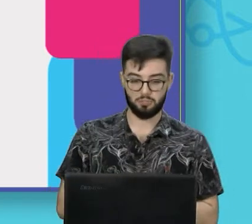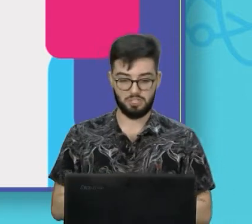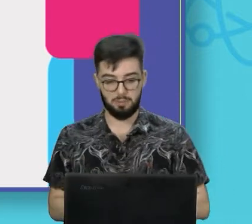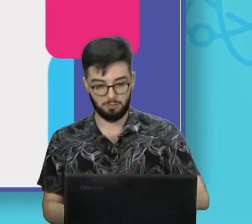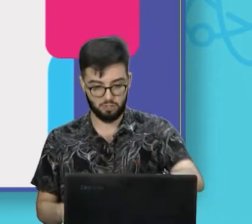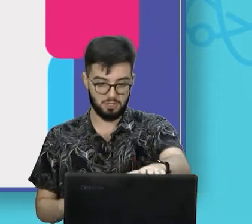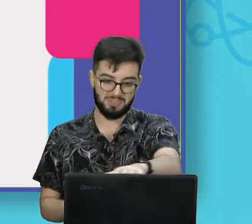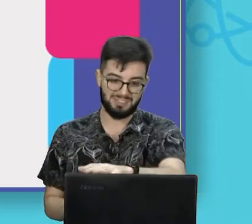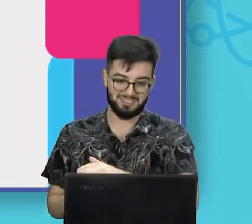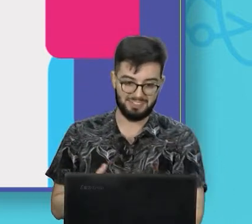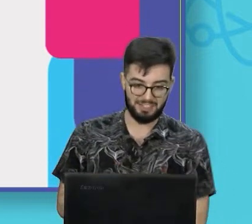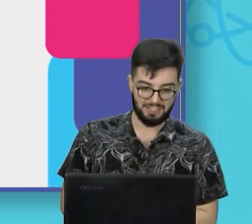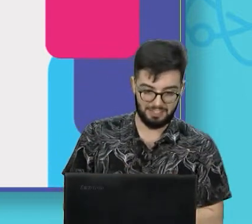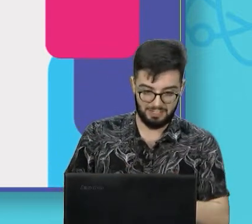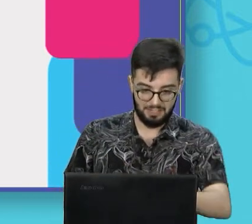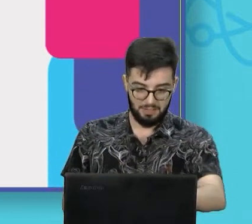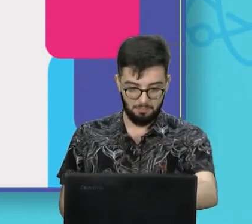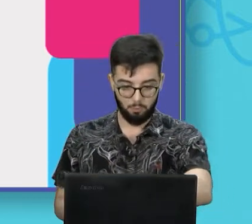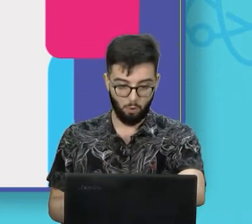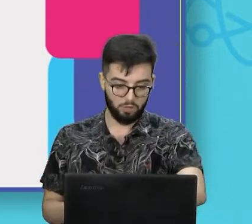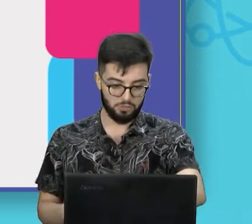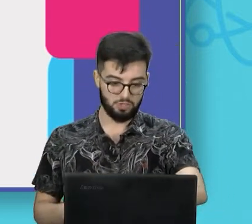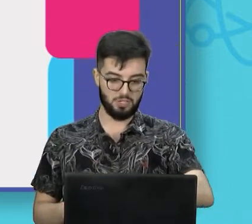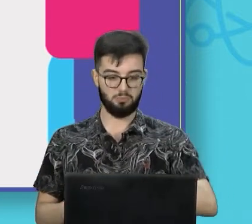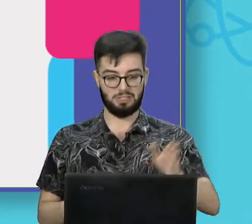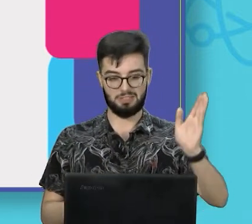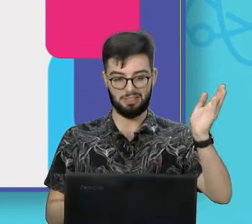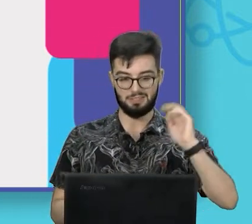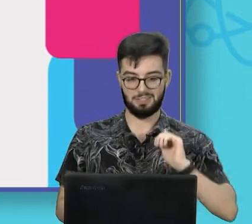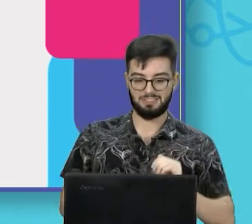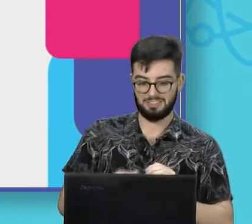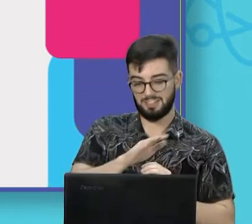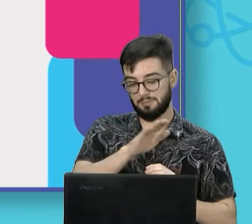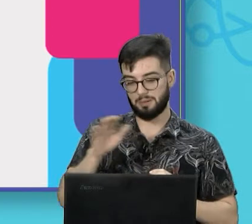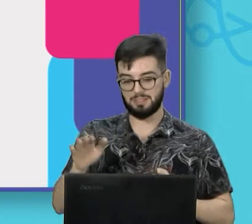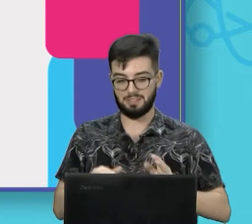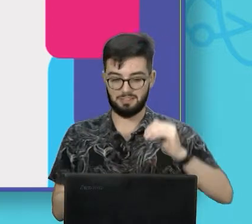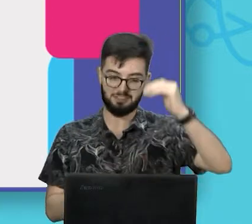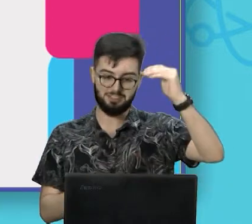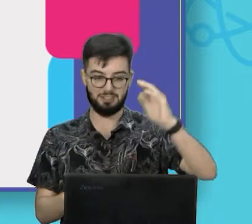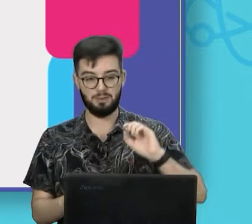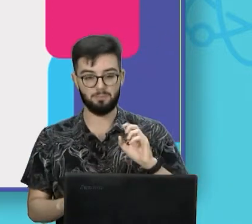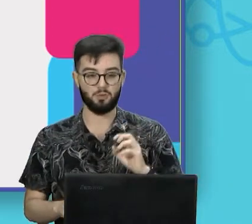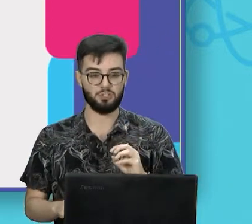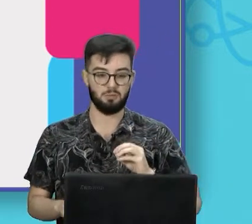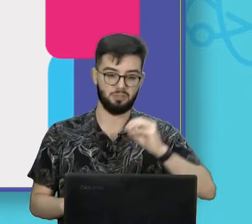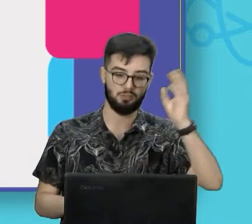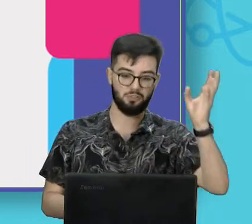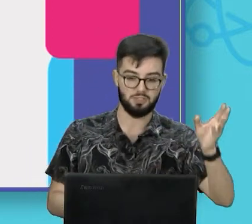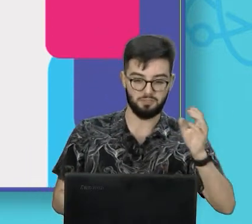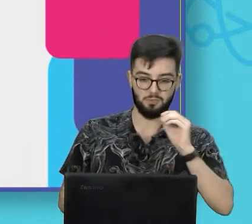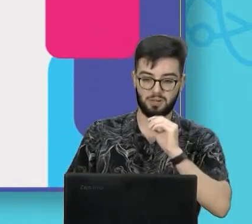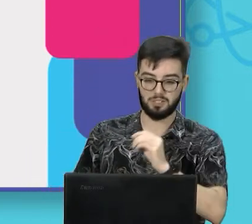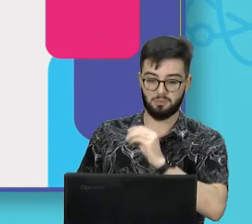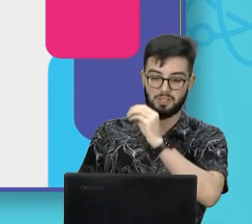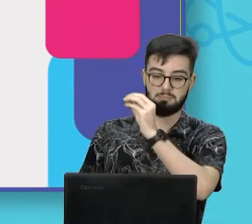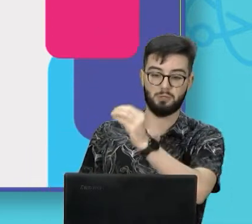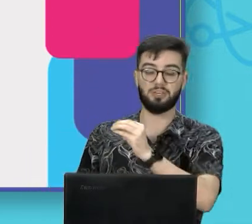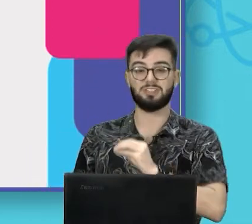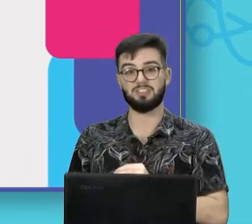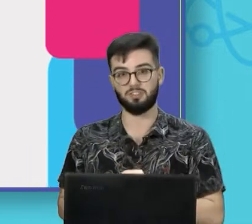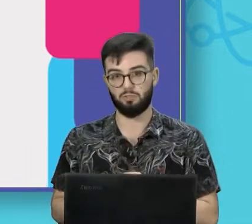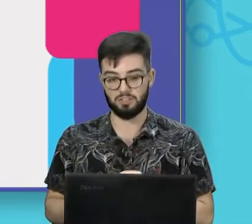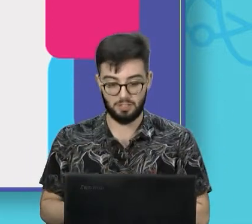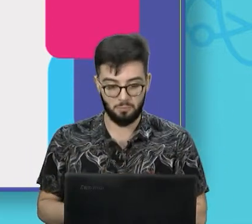perante padrões da época nós temos afete aqui né por ordem nós temos ali na da esquerda para direita em cima ou nós temos a d824